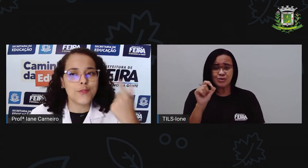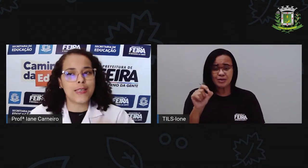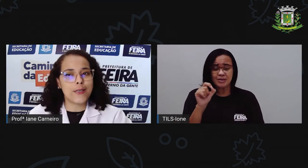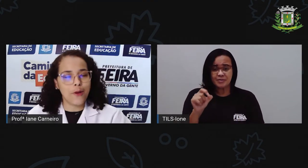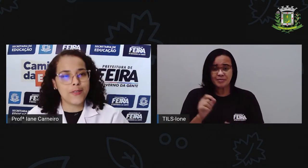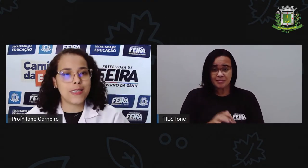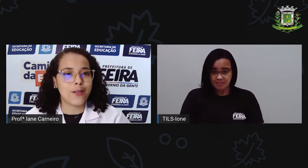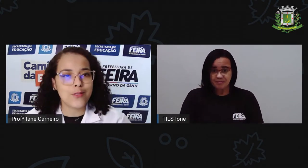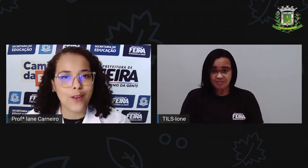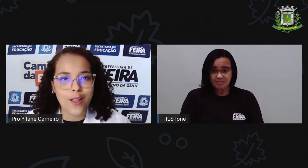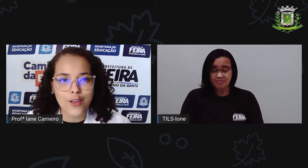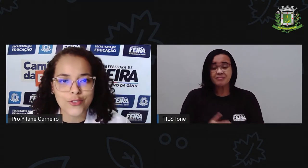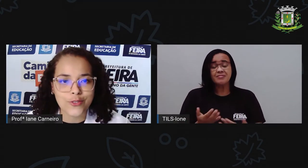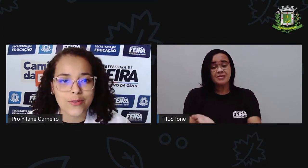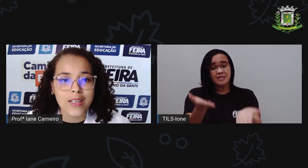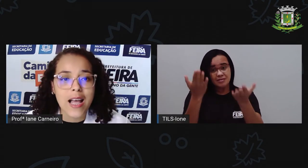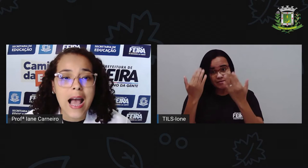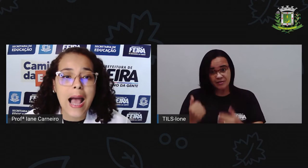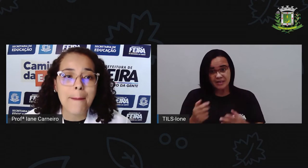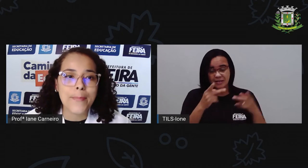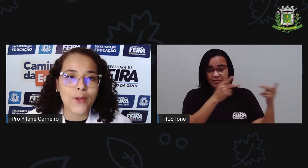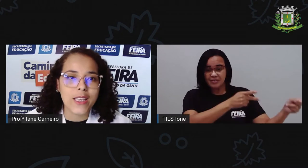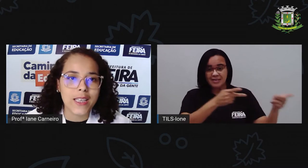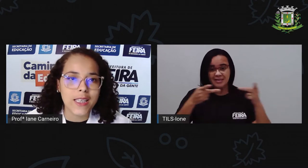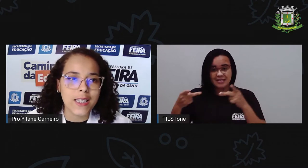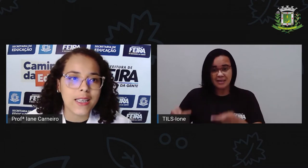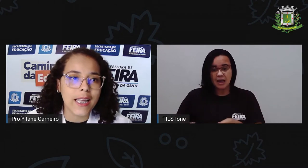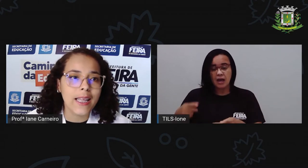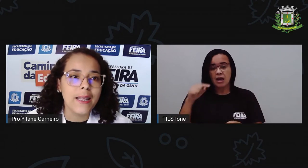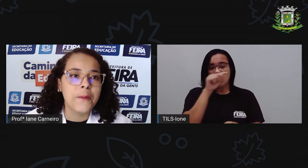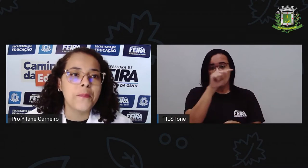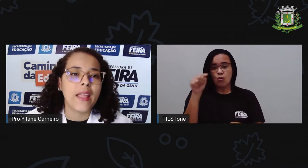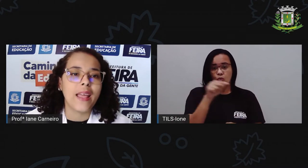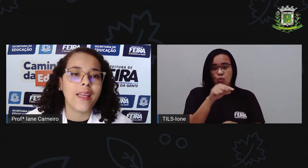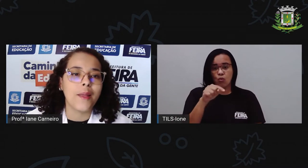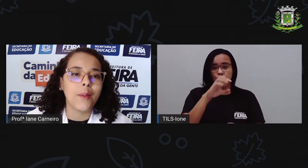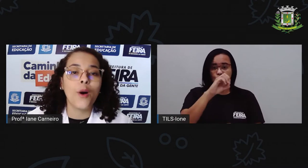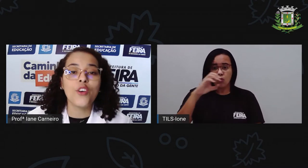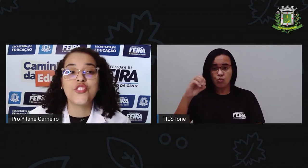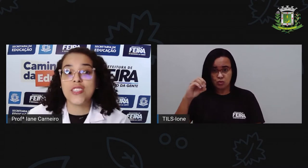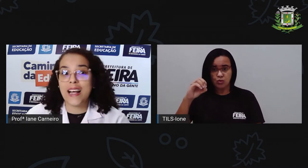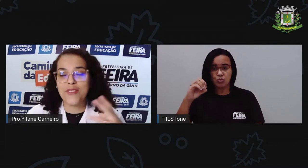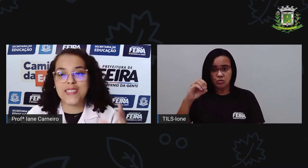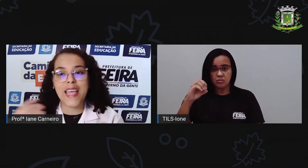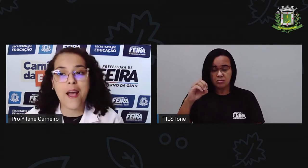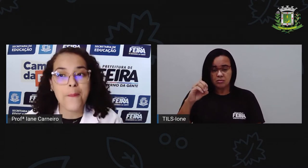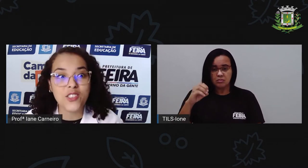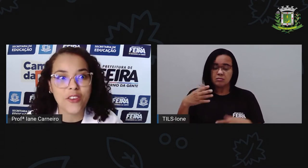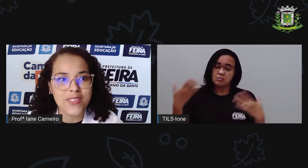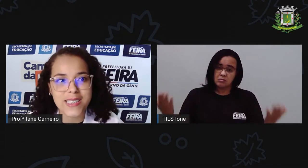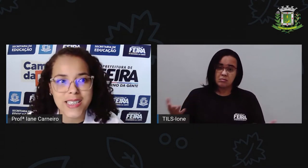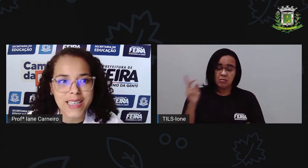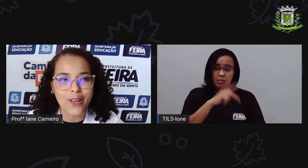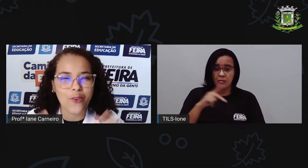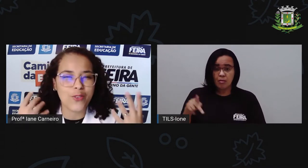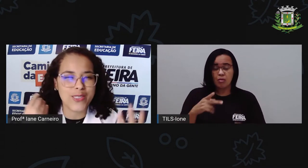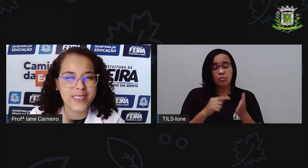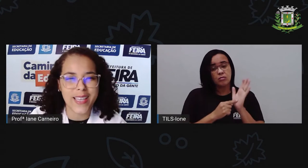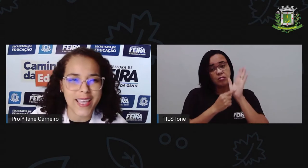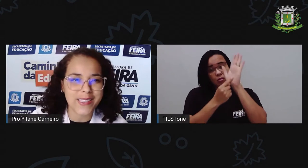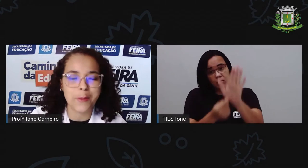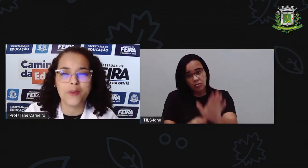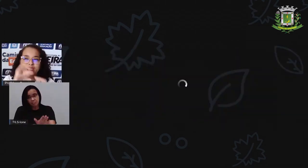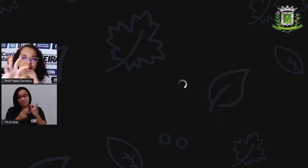Vamos fazer uma visita a um zoológico? A Pró queria, né? Mostrar, fazer realmente a visita com